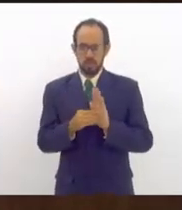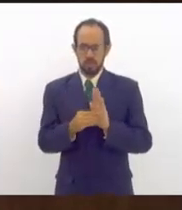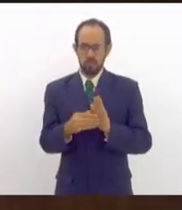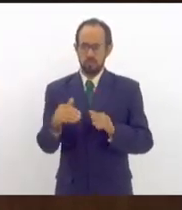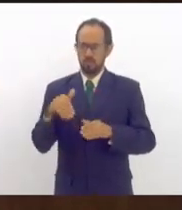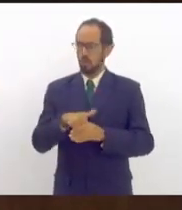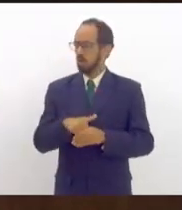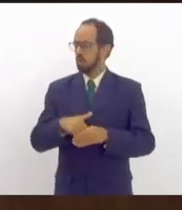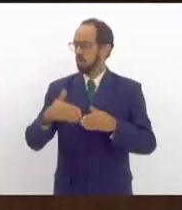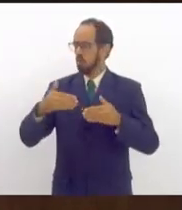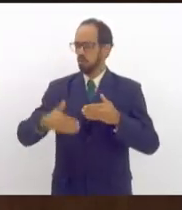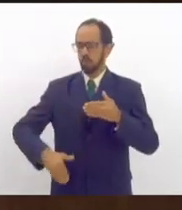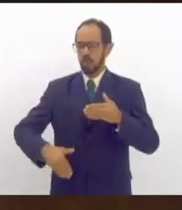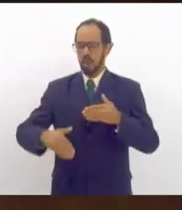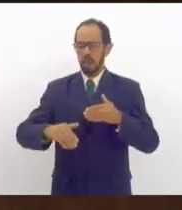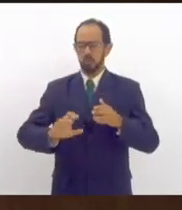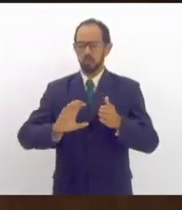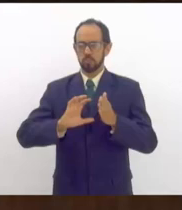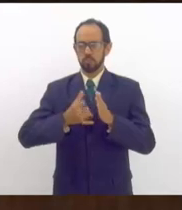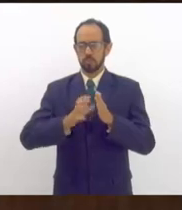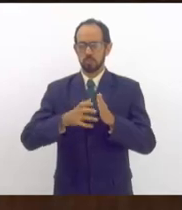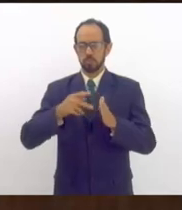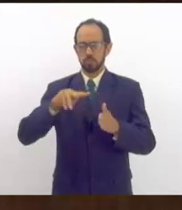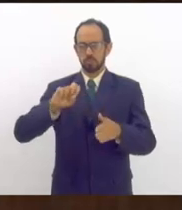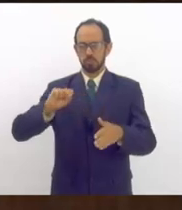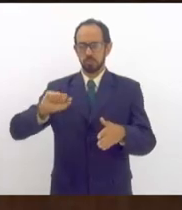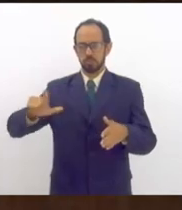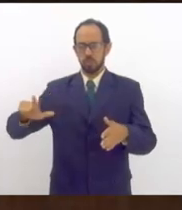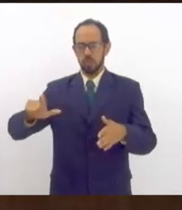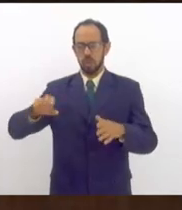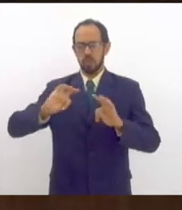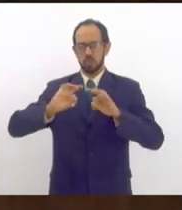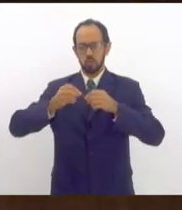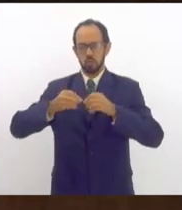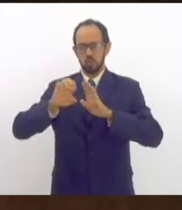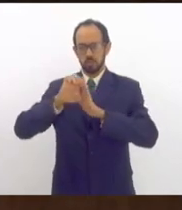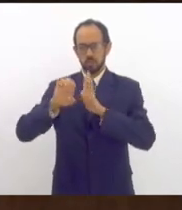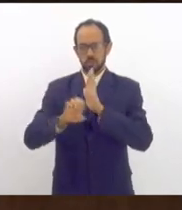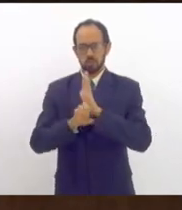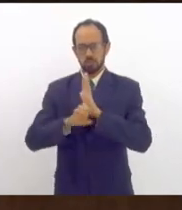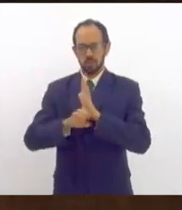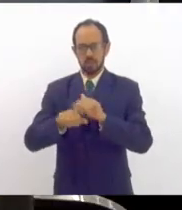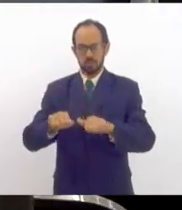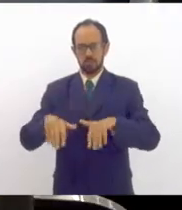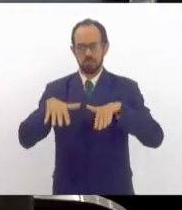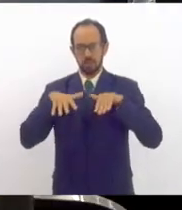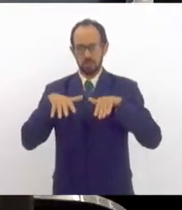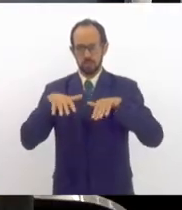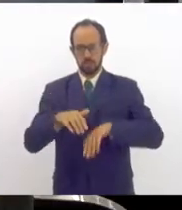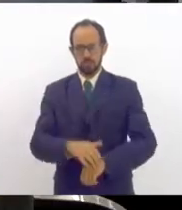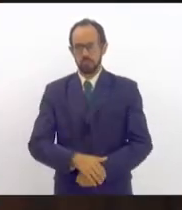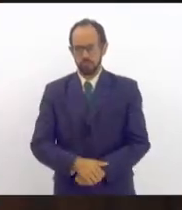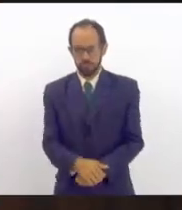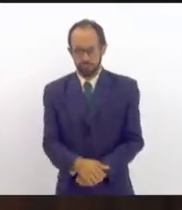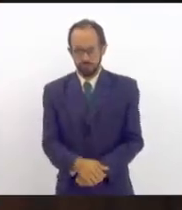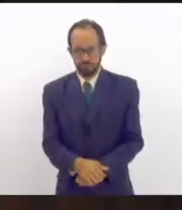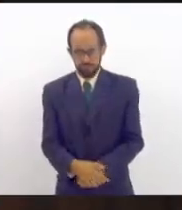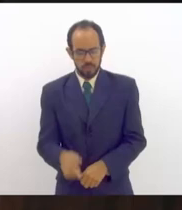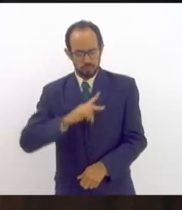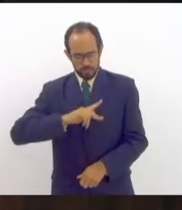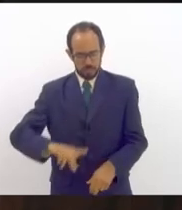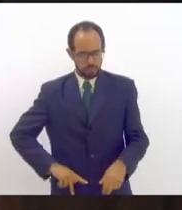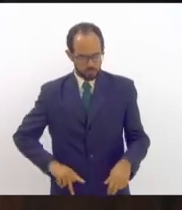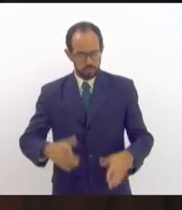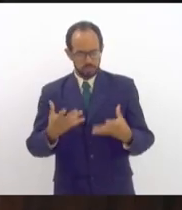contrário da bancada do pessoal a todas as emendas de plenário obrigada a presença de